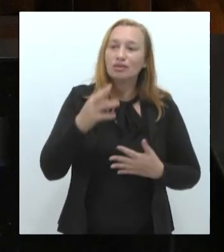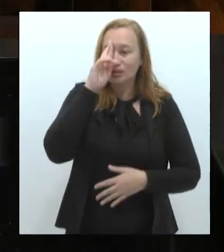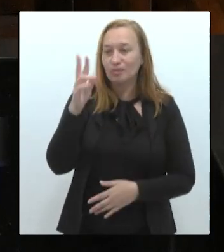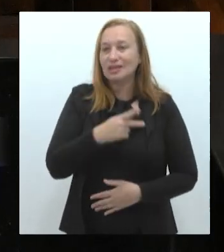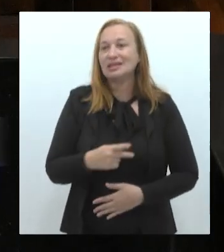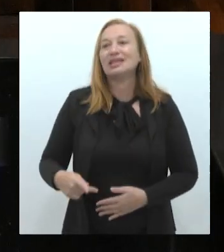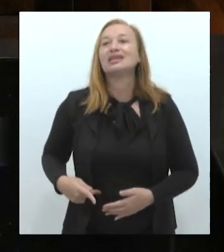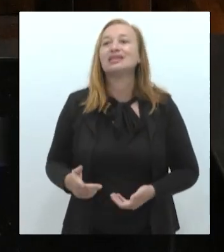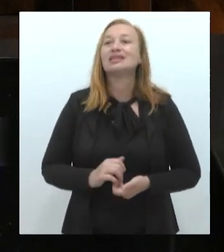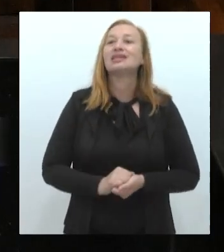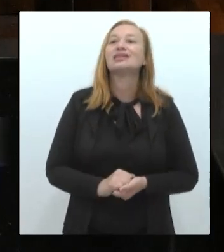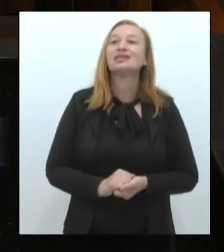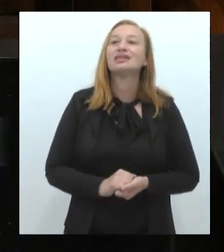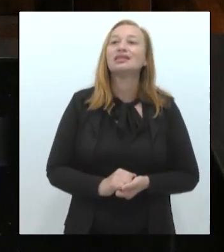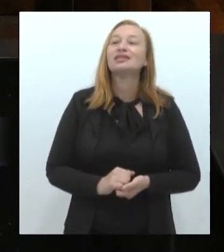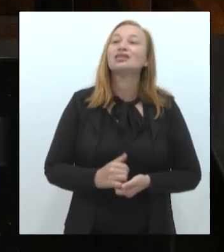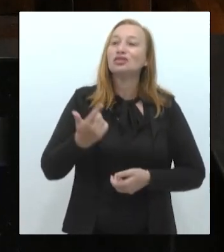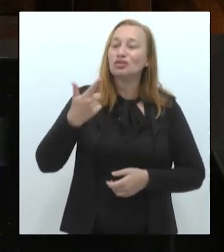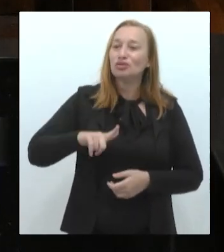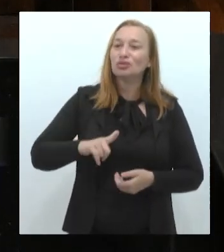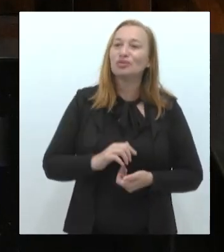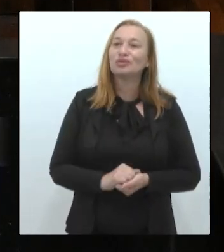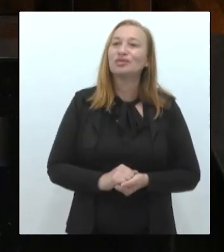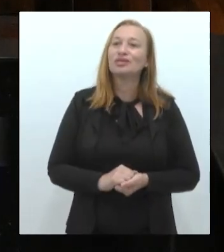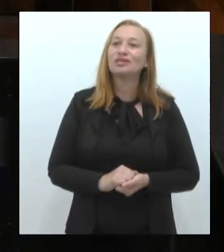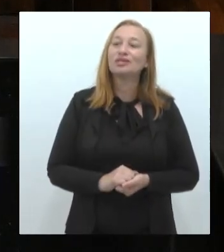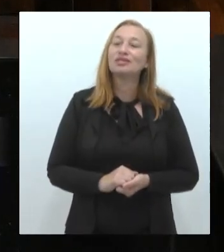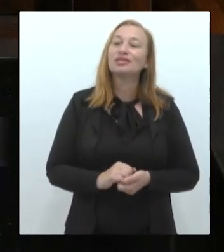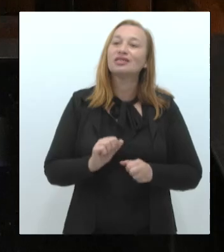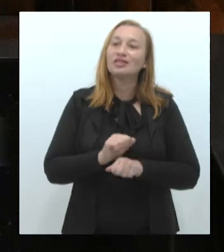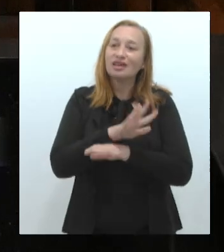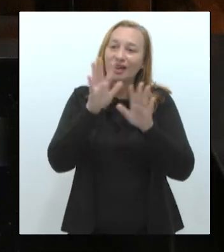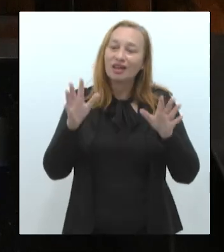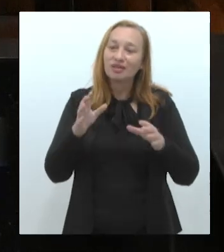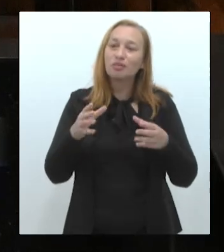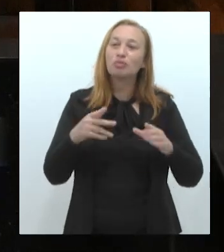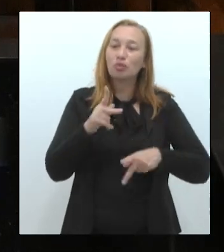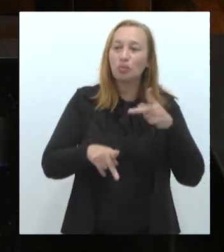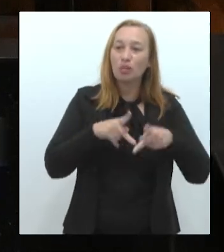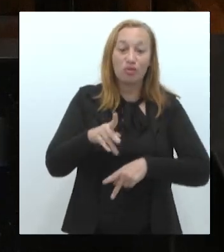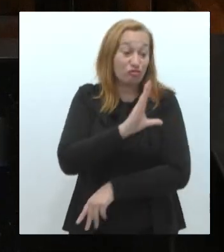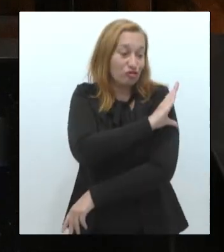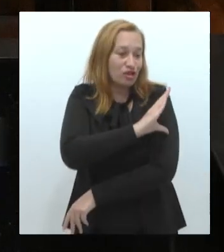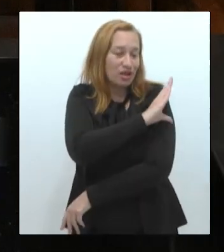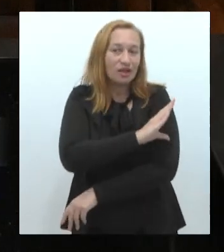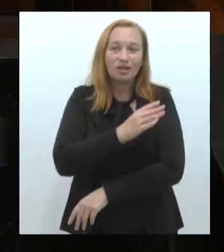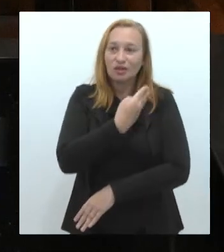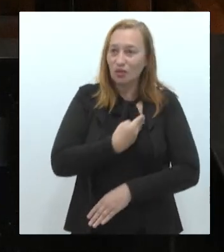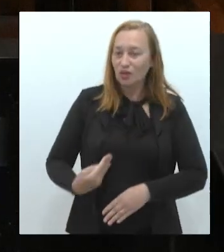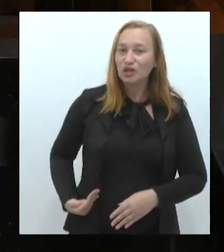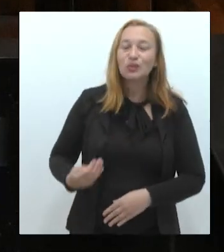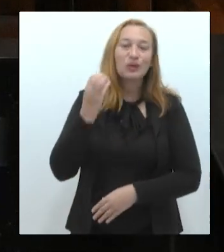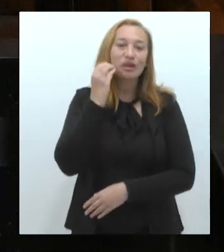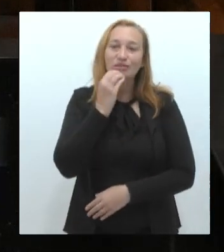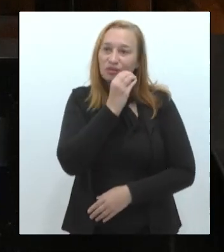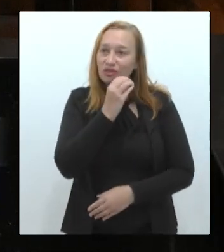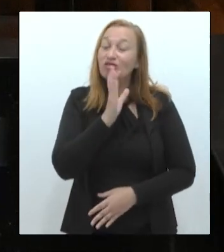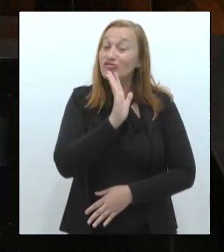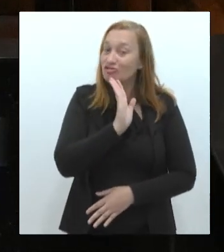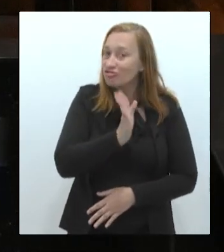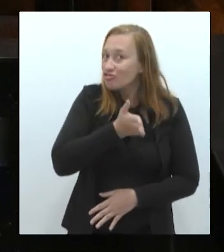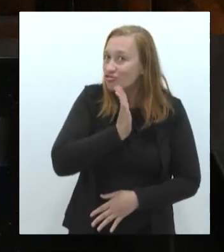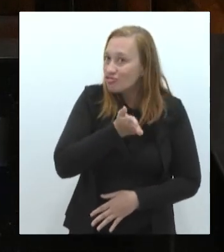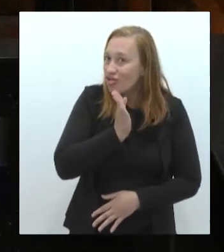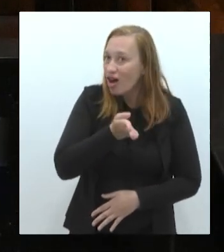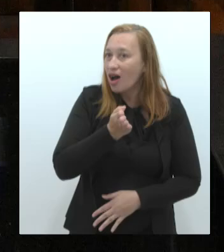aqui, mais uma vez, deixar claro para a população de Campos, que o governador Cláudio Castro já